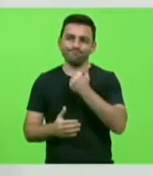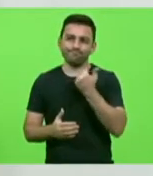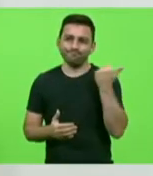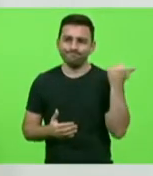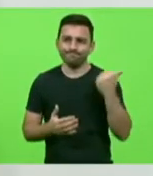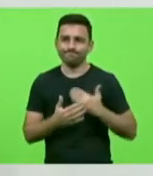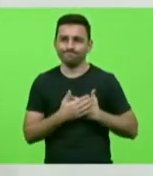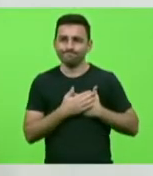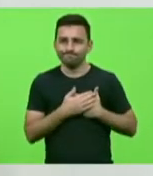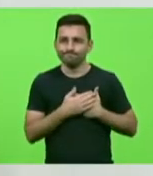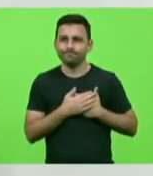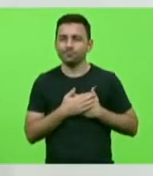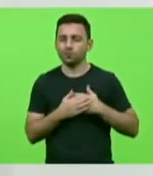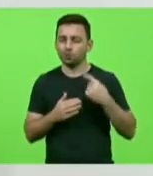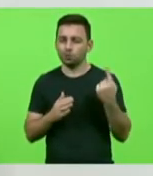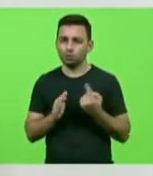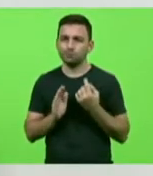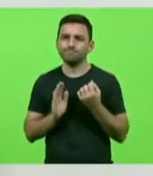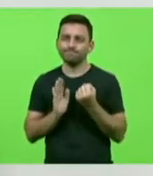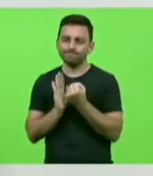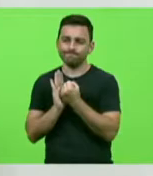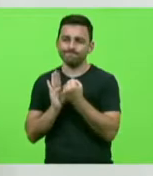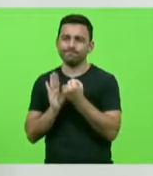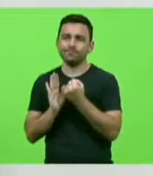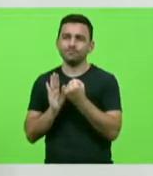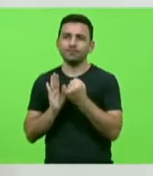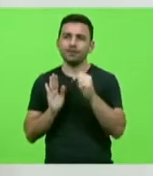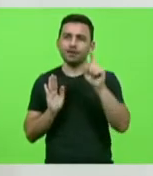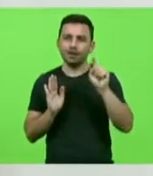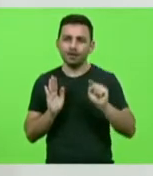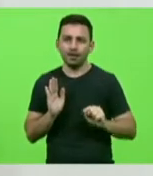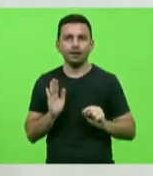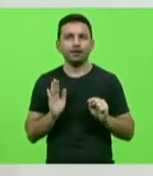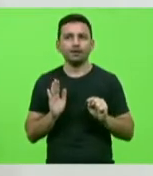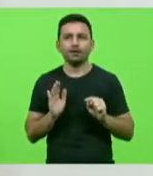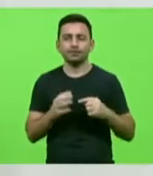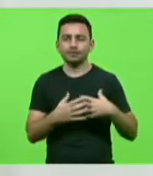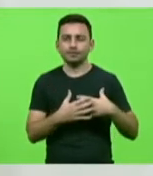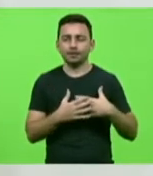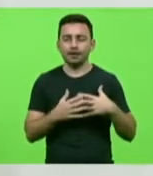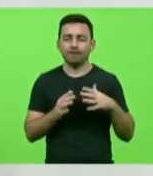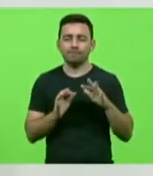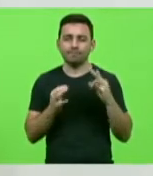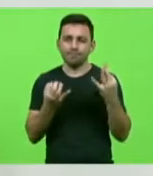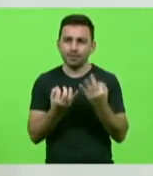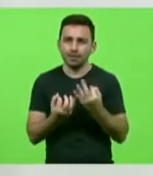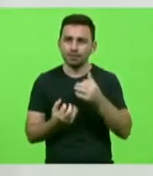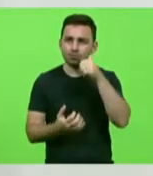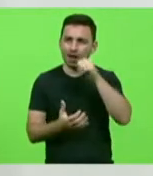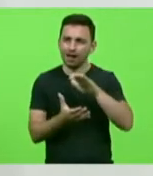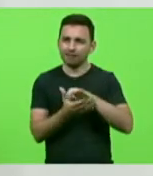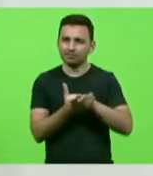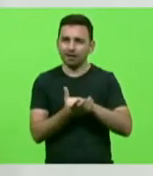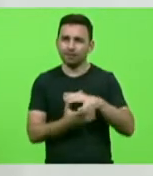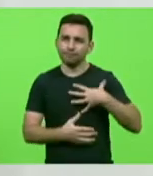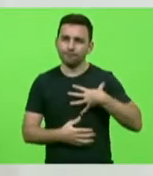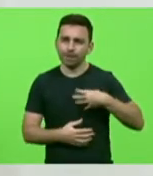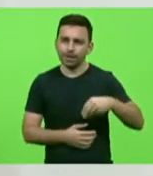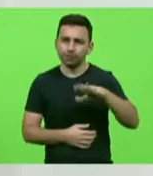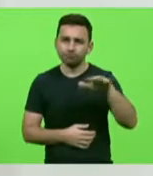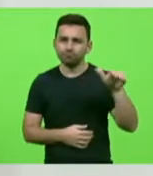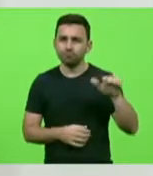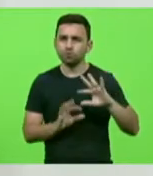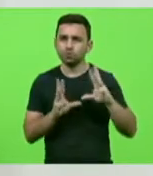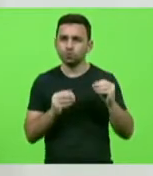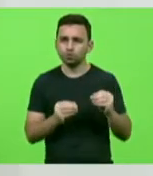Eu registro aqui nossos sentimentos, a família, a esposa Juraci, todos os seus filhos,